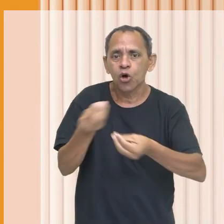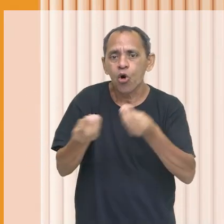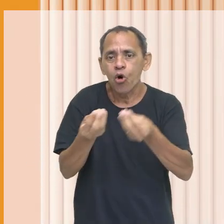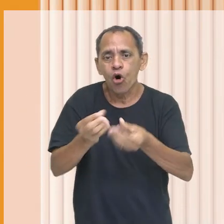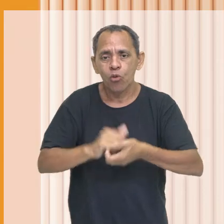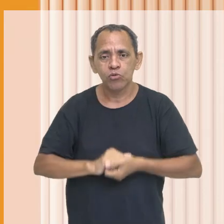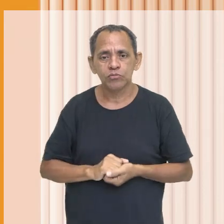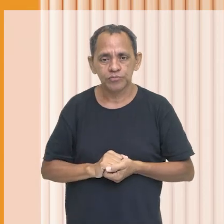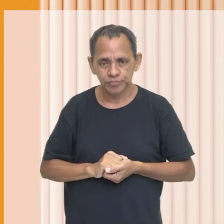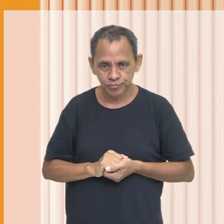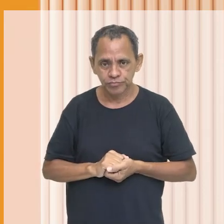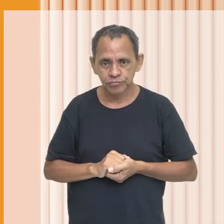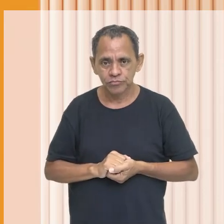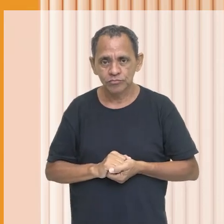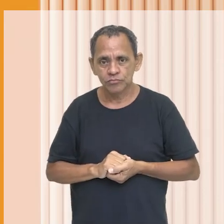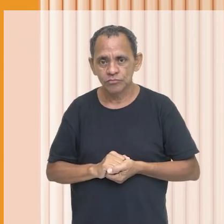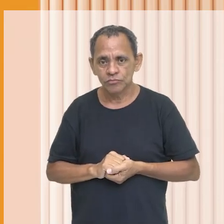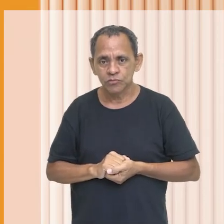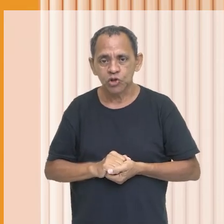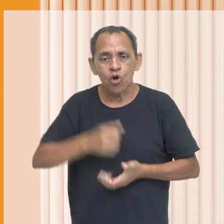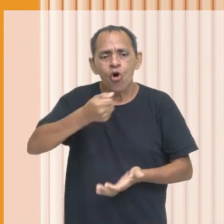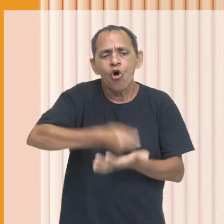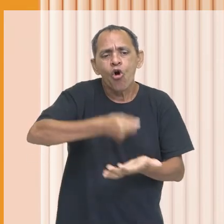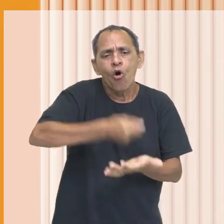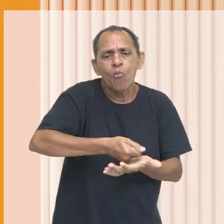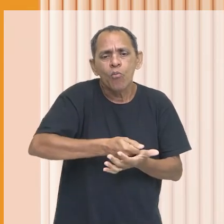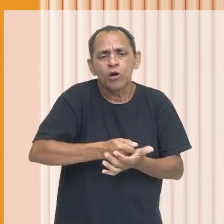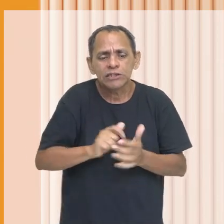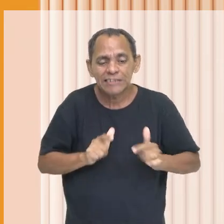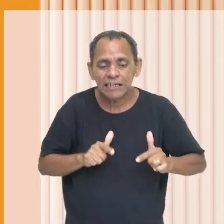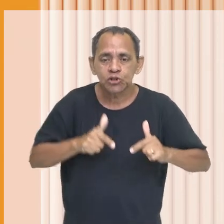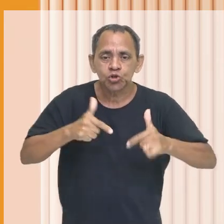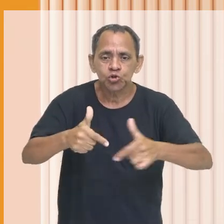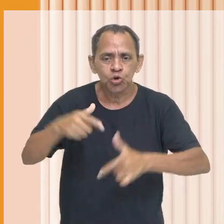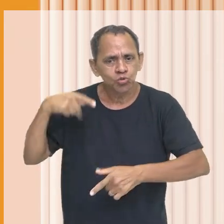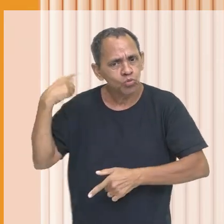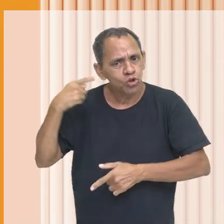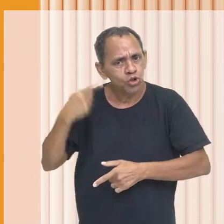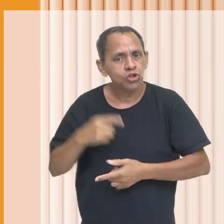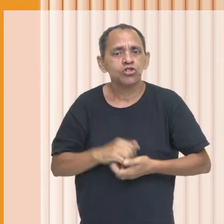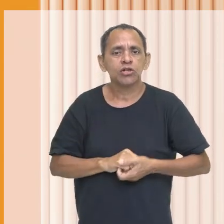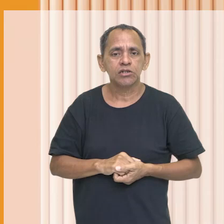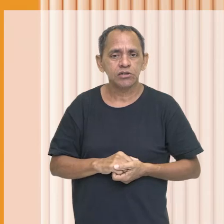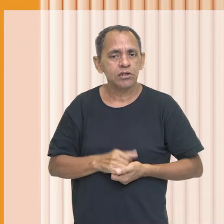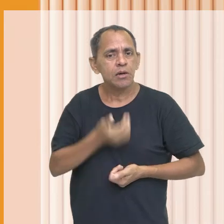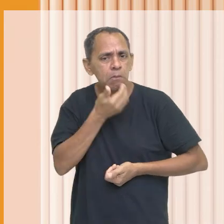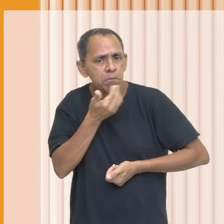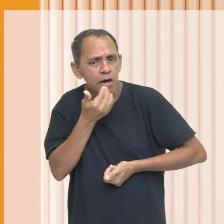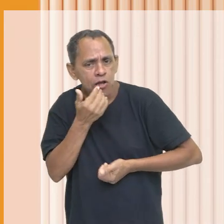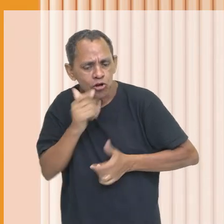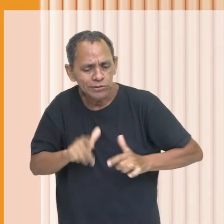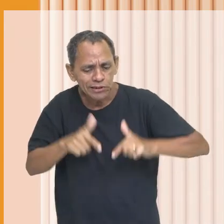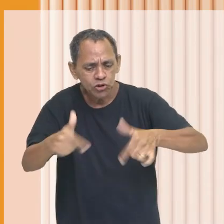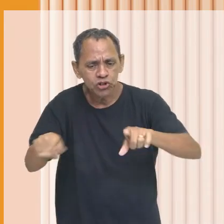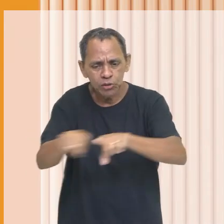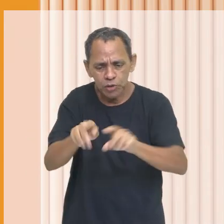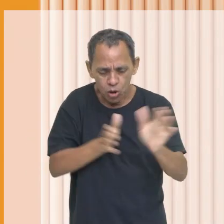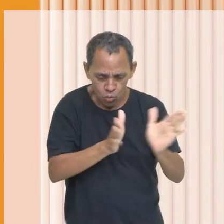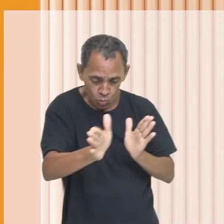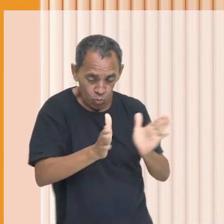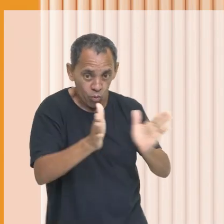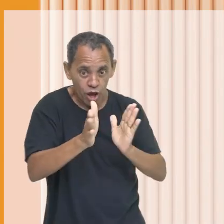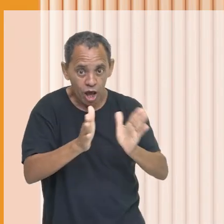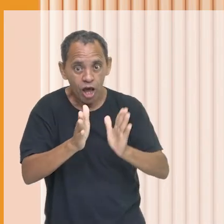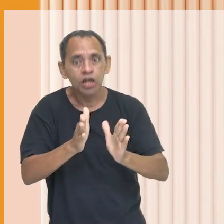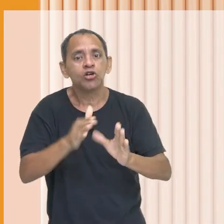parte dessa política, de fato cobrando suas lideranças políticas por melhores ações durante seus períodos de mandatos, essa